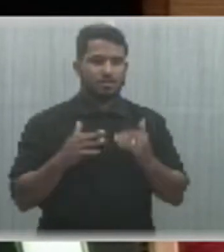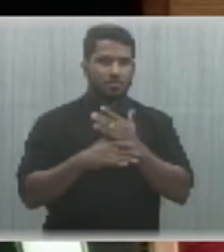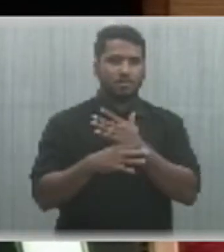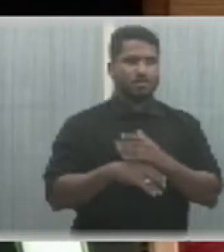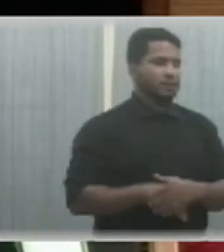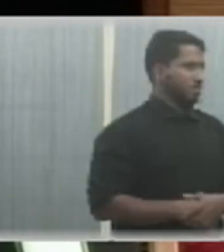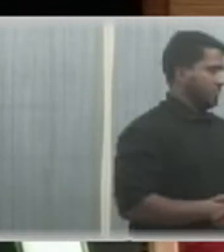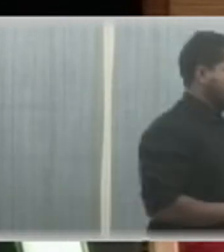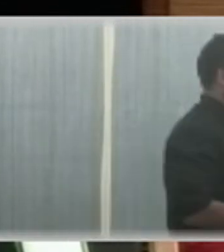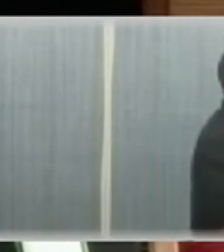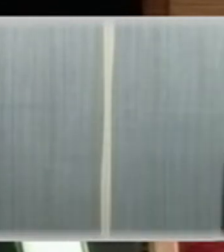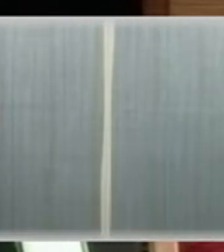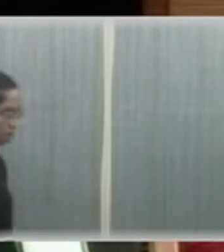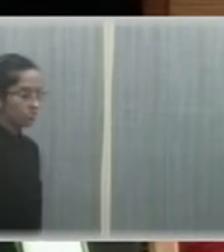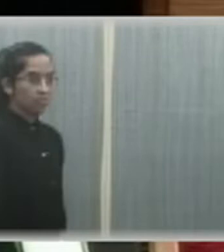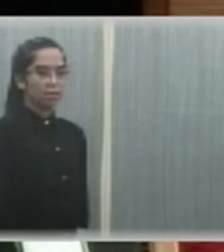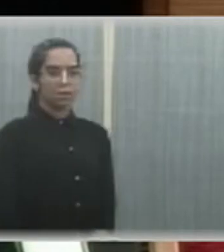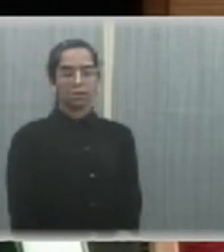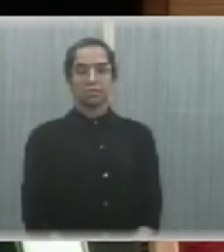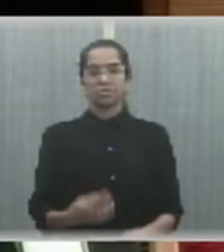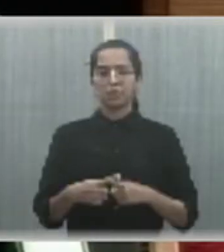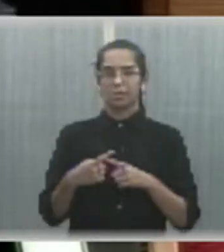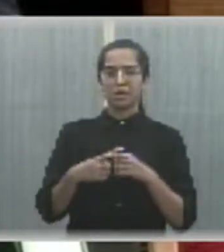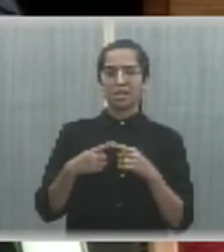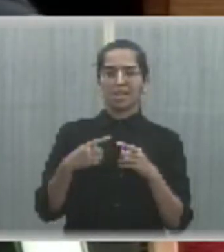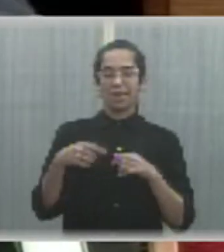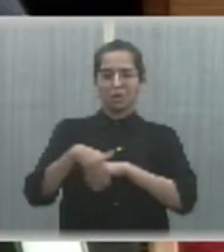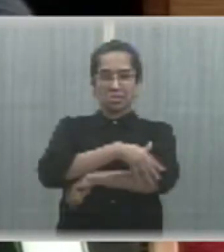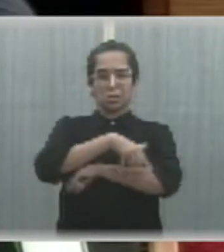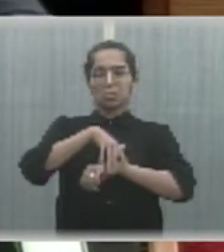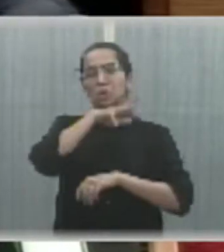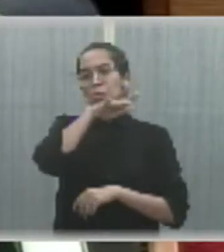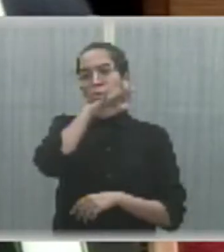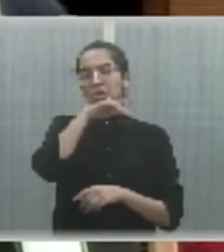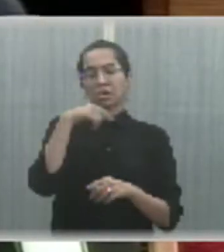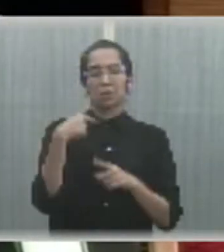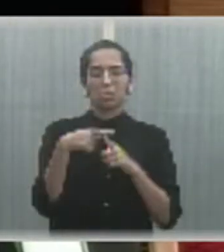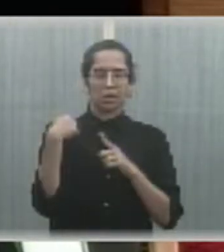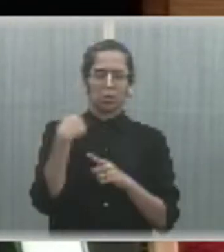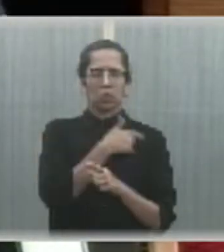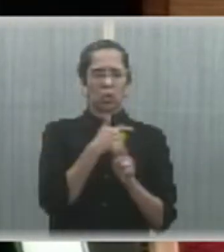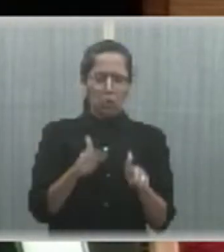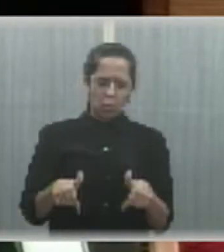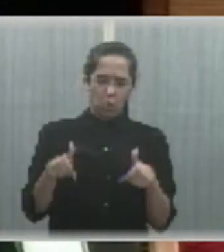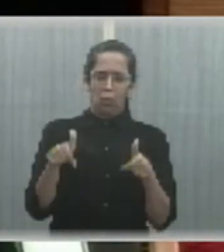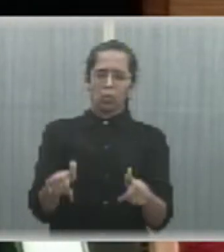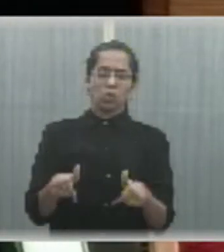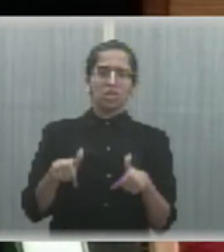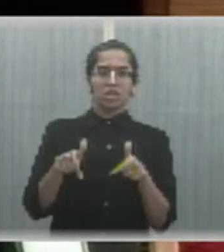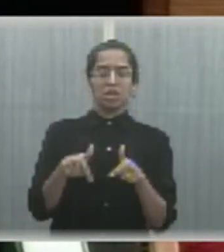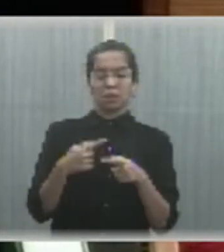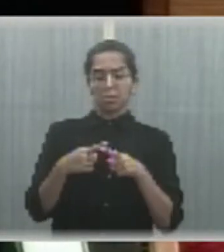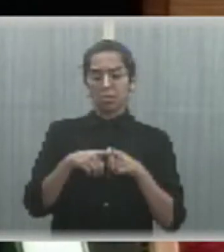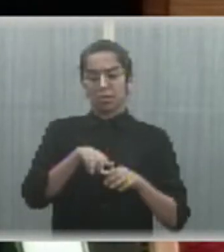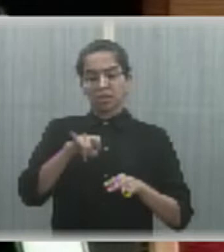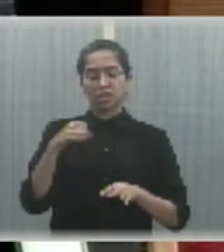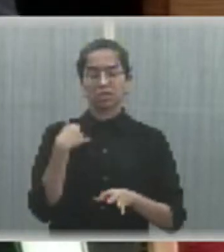de Batalha está horrível. Por mais que a gente lute, peça, faça empréstimo aqui, o que a gente